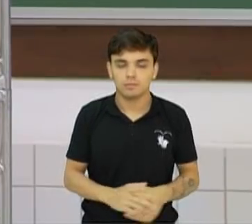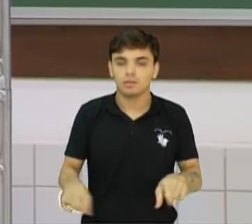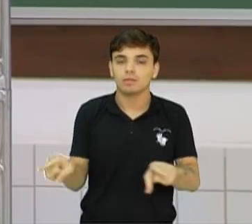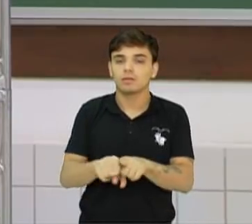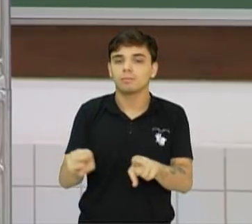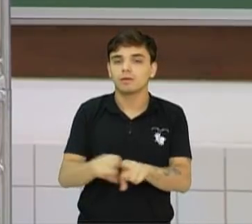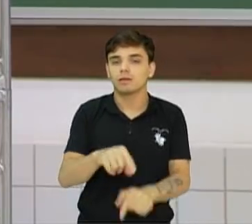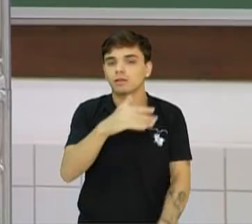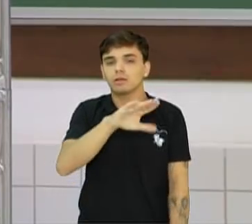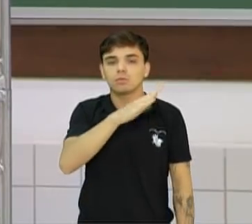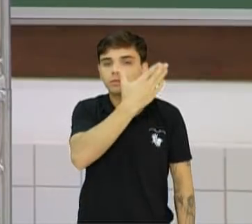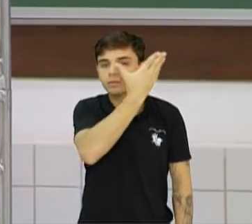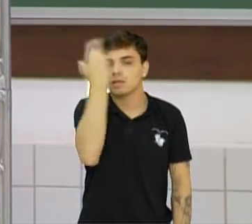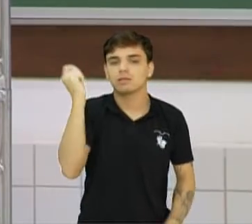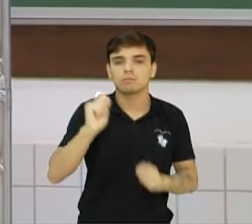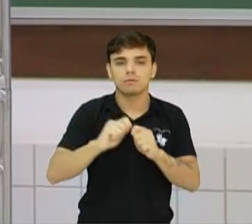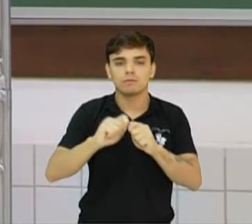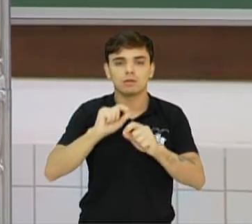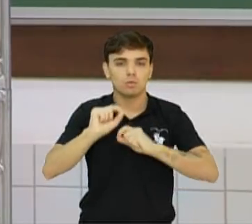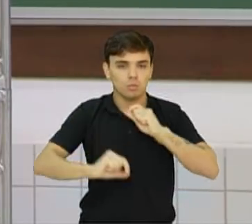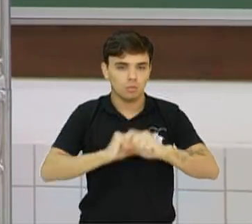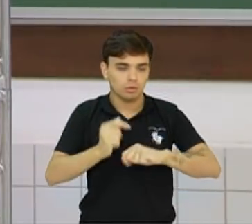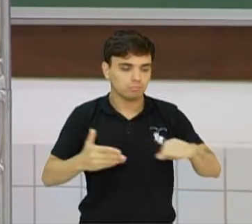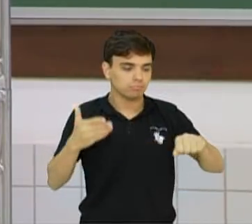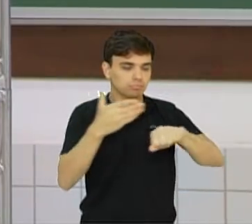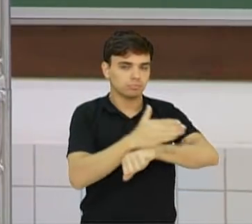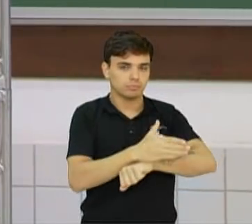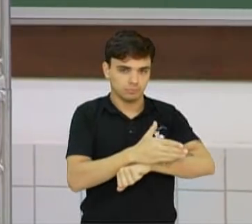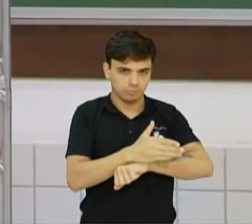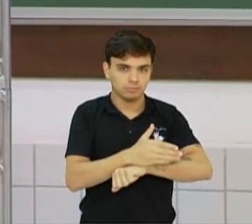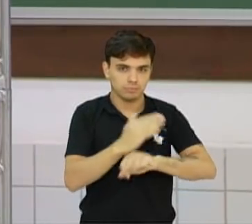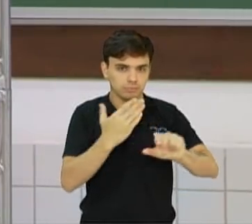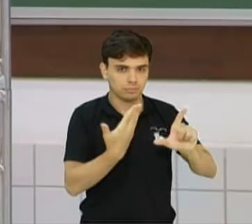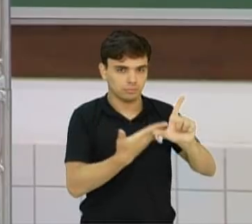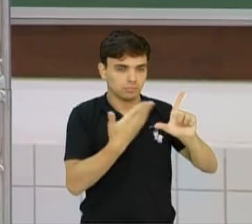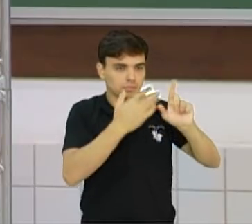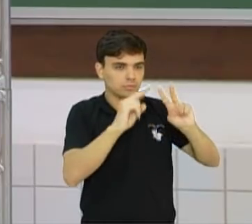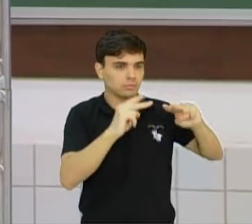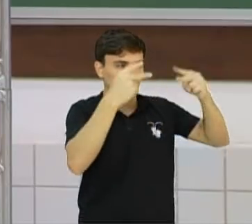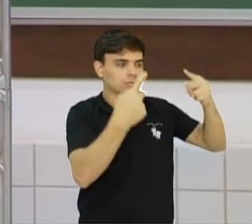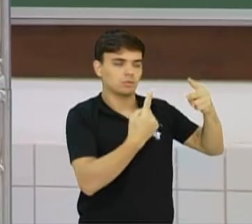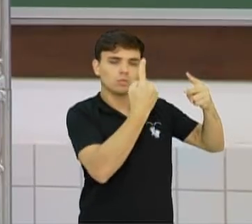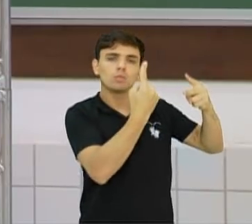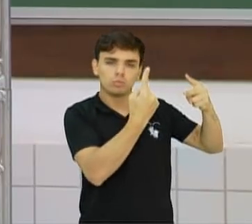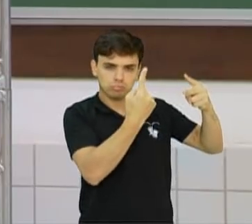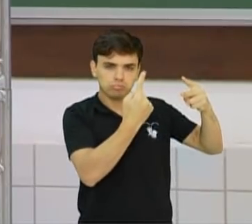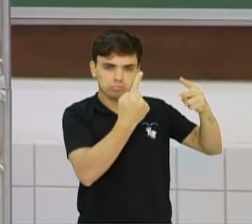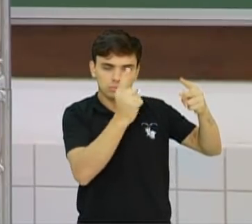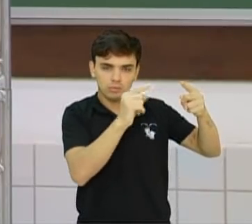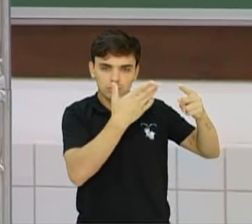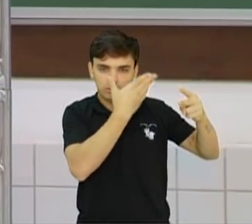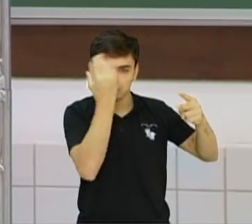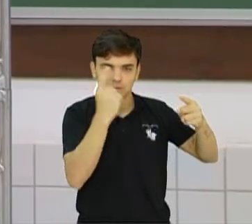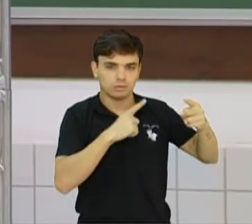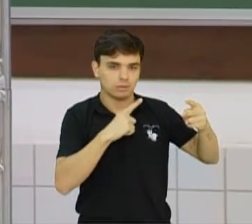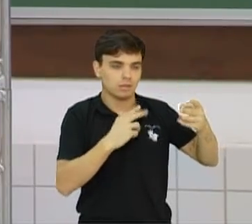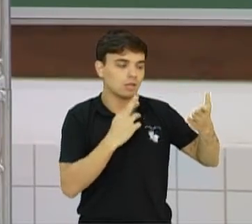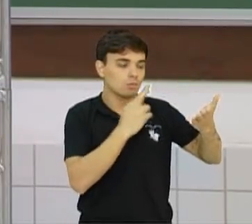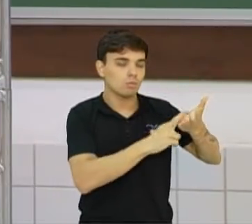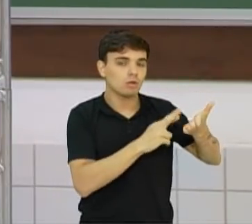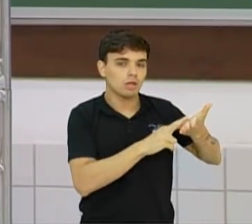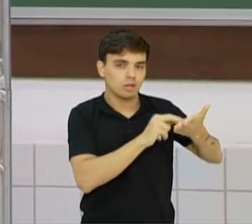esquece agora, o que você não pode esquecer de fazer? Vai lá, clica na atividade, né? Não esquece de clica no link, faz a